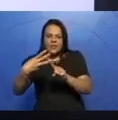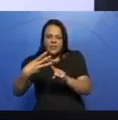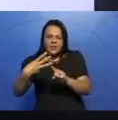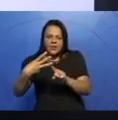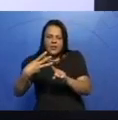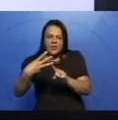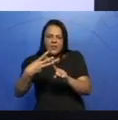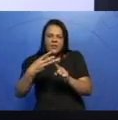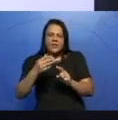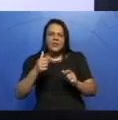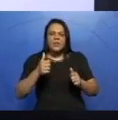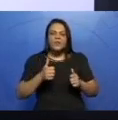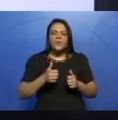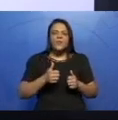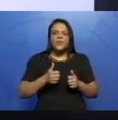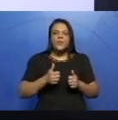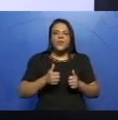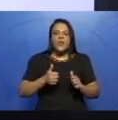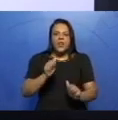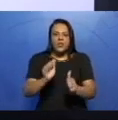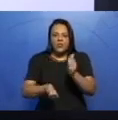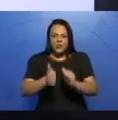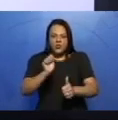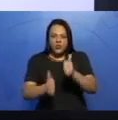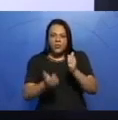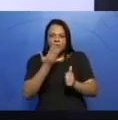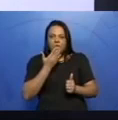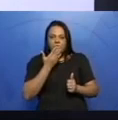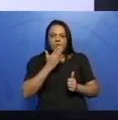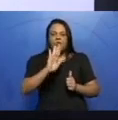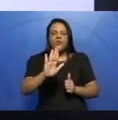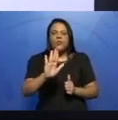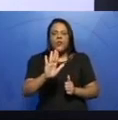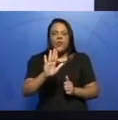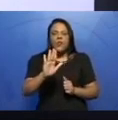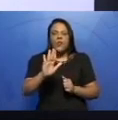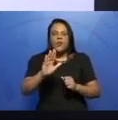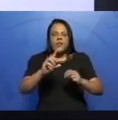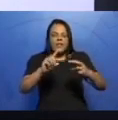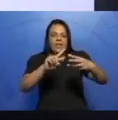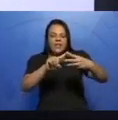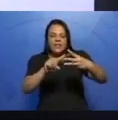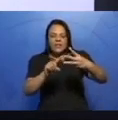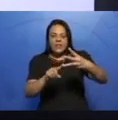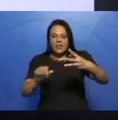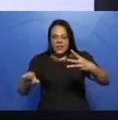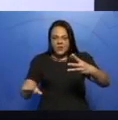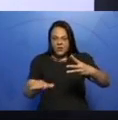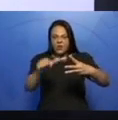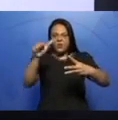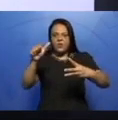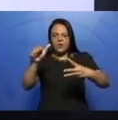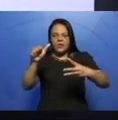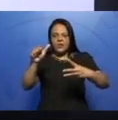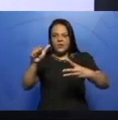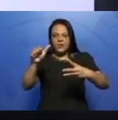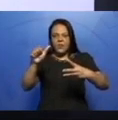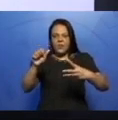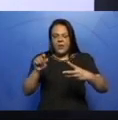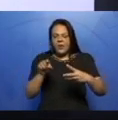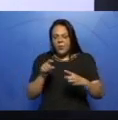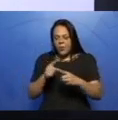do futebol, ocupavam as 3 primeiras posições na classificação, embora somassem uma pequena quantidade de